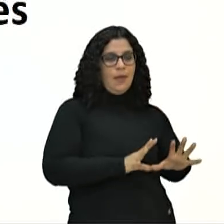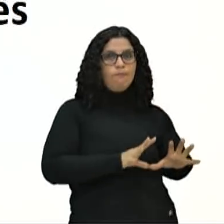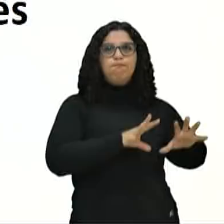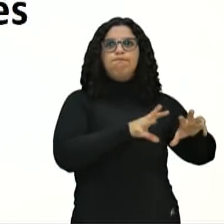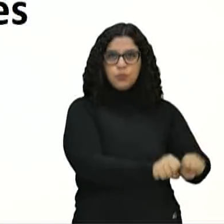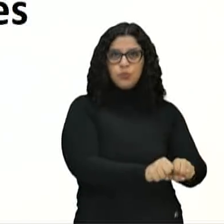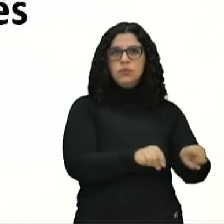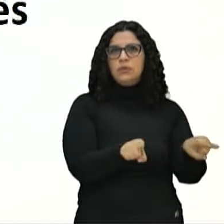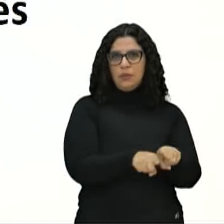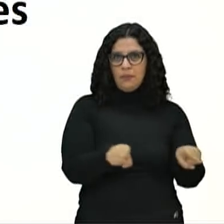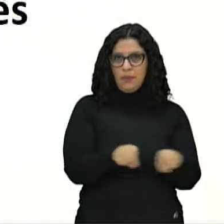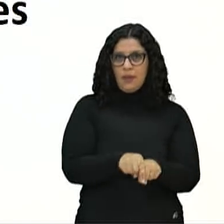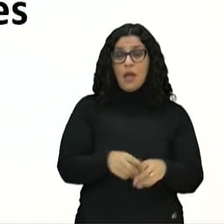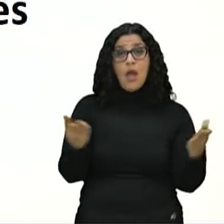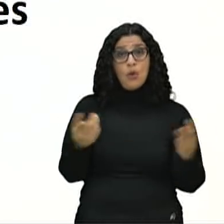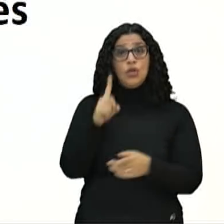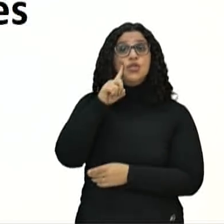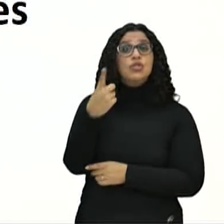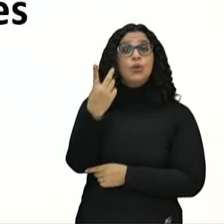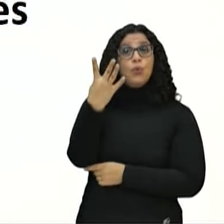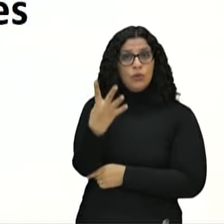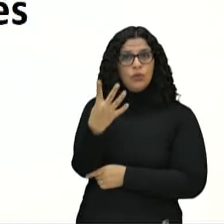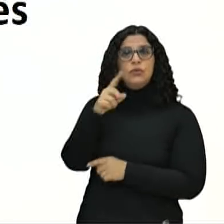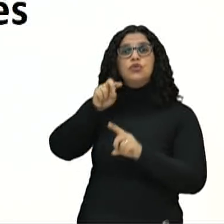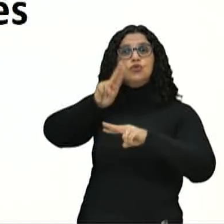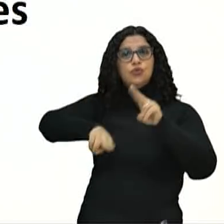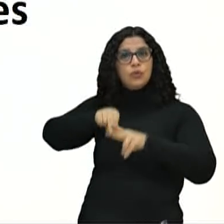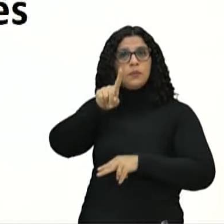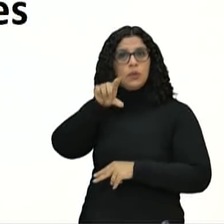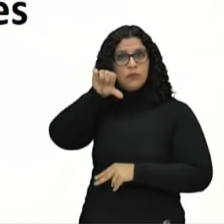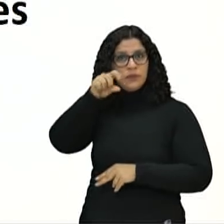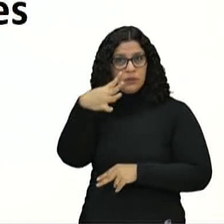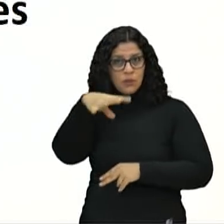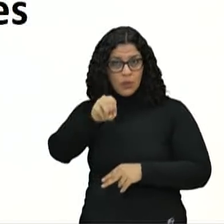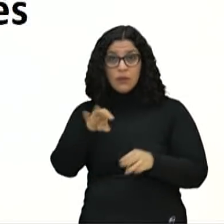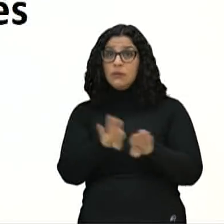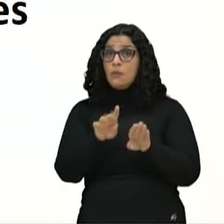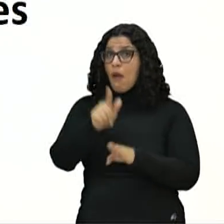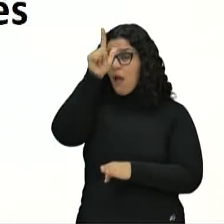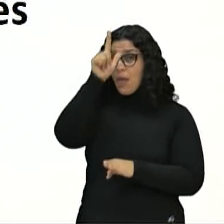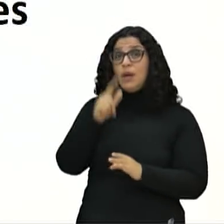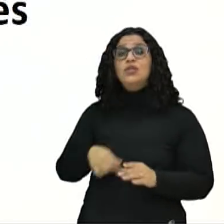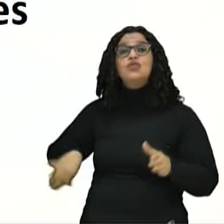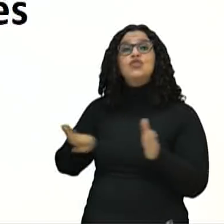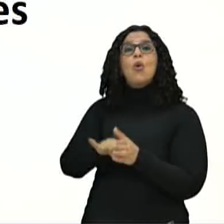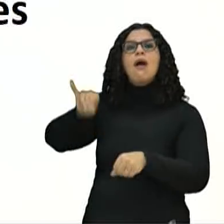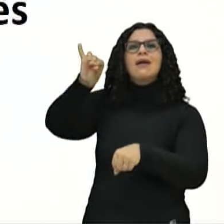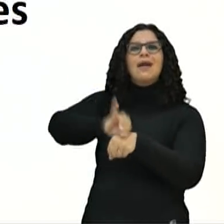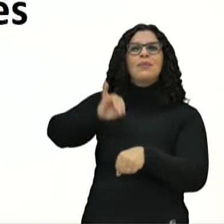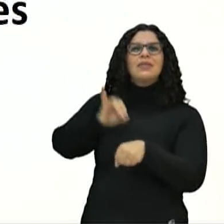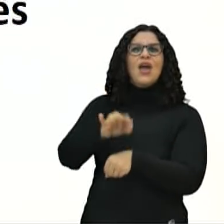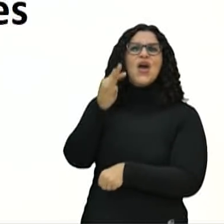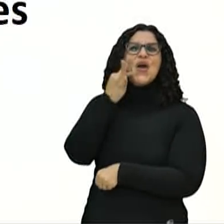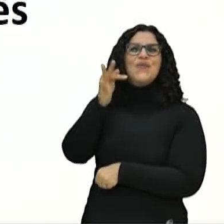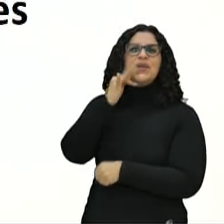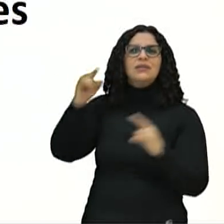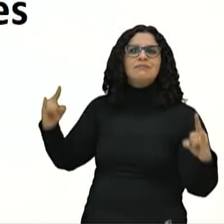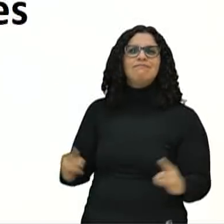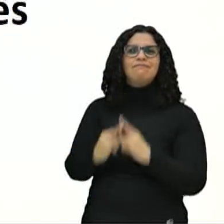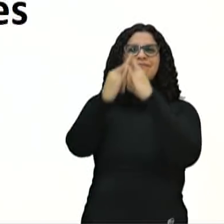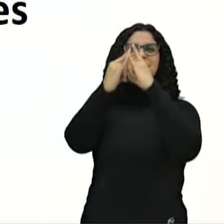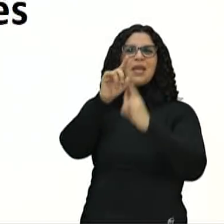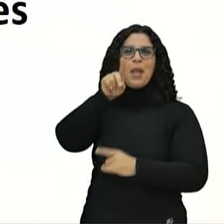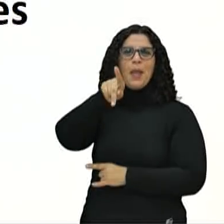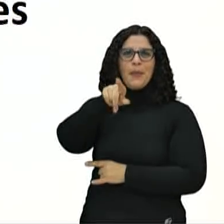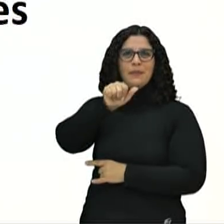invadiu a França e em 14 de junho de 40, os alemães tomaram Paris, a capital francesa.